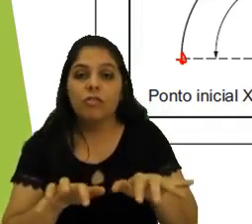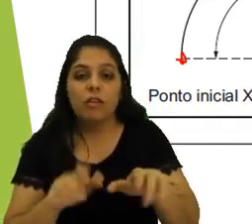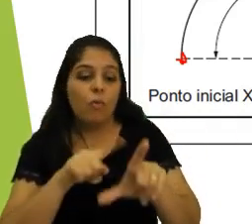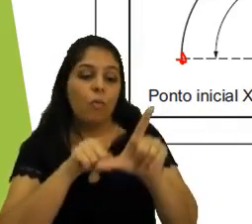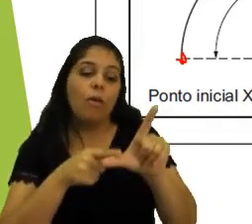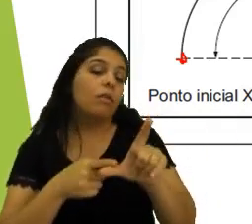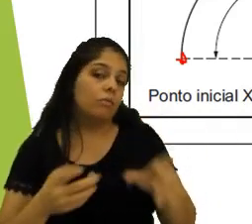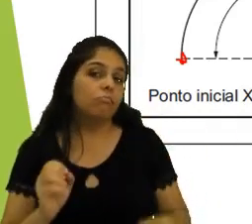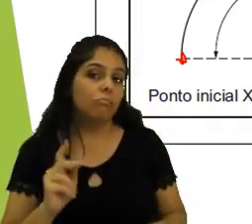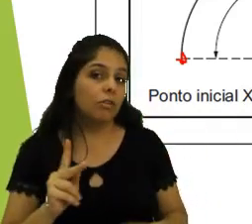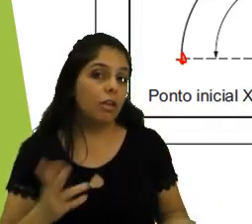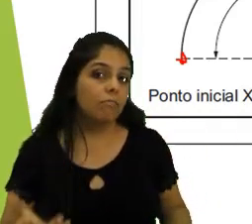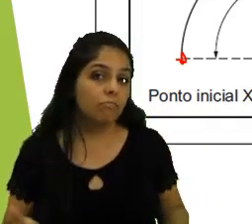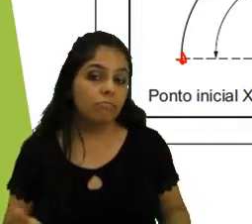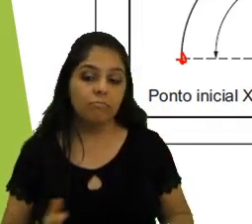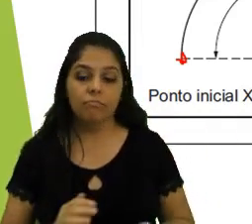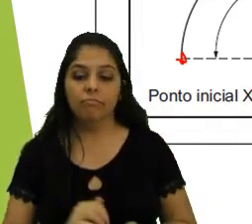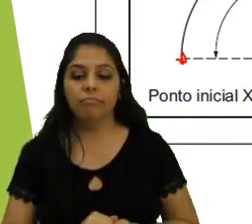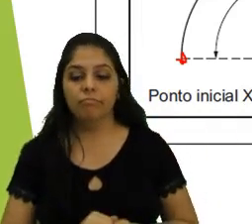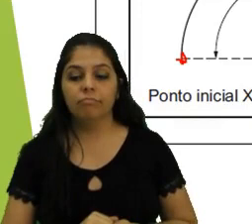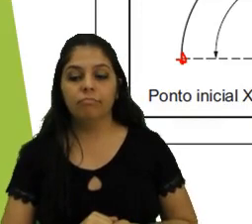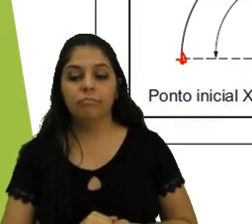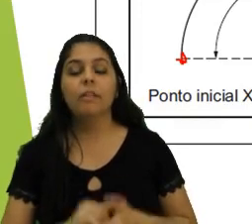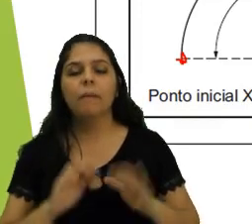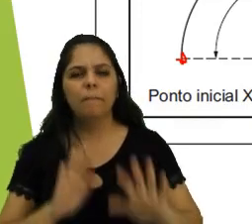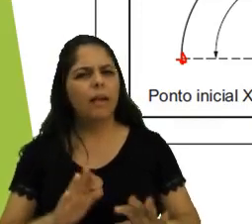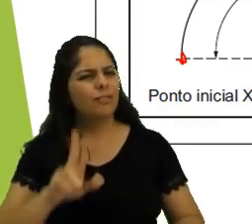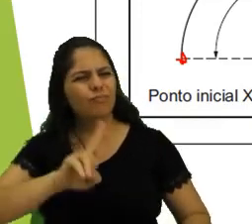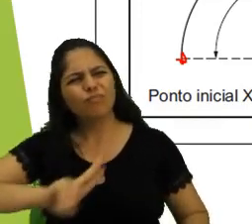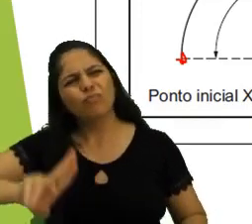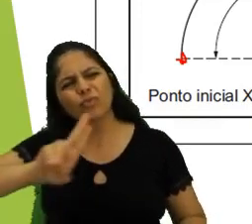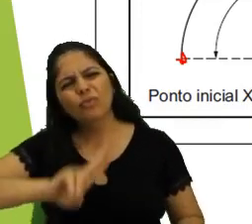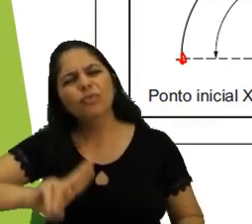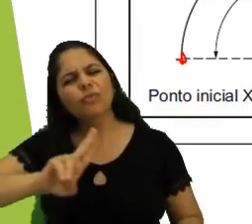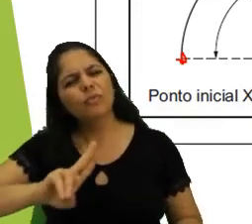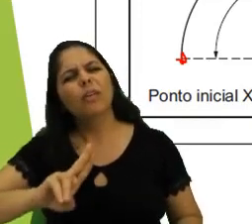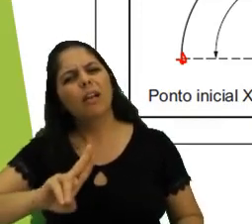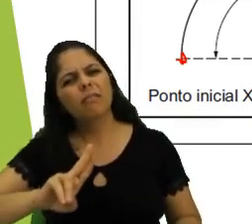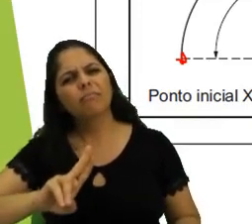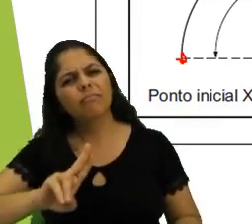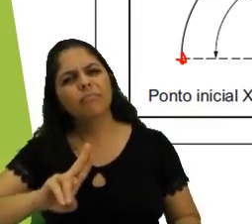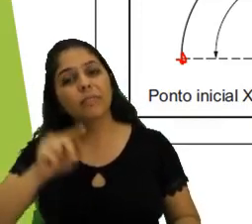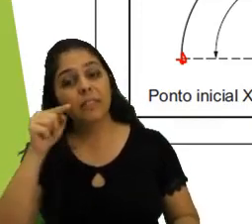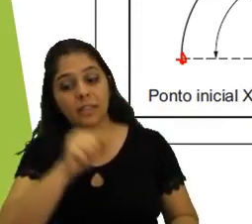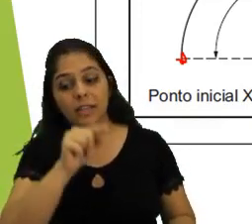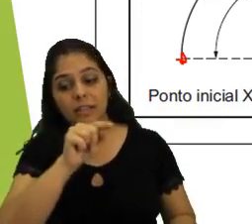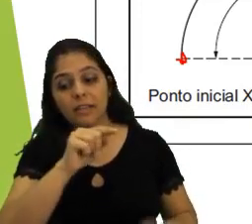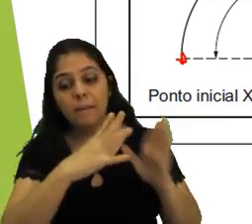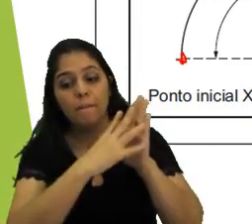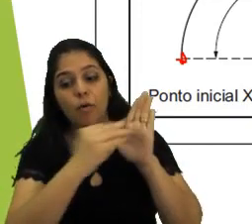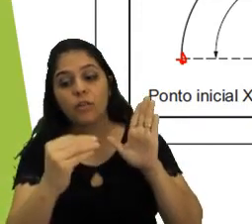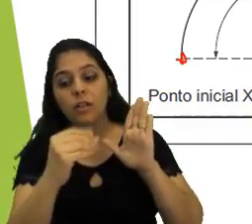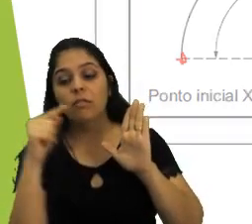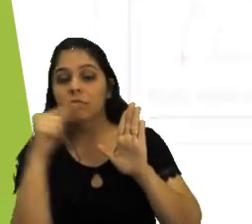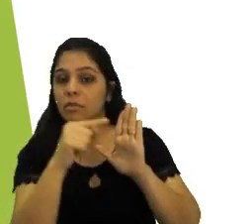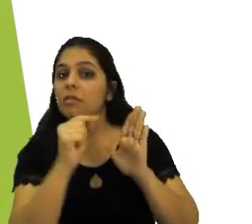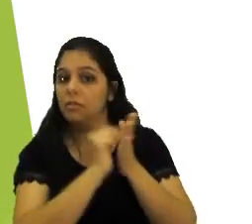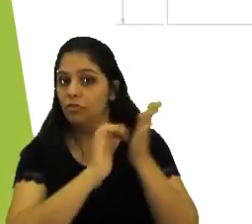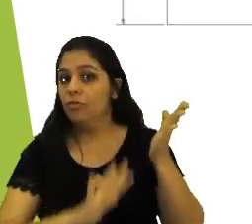ok? Mas o mais usual, o que a gente vai utilizar vai ser esse modelo aqui, tá? Nos exercícios.